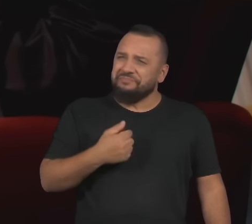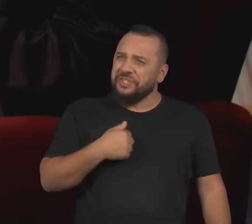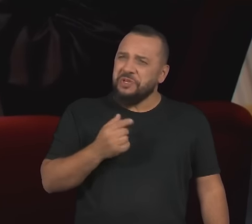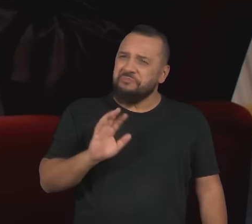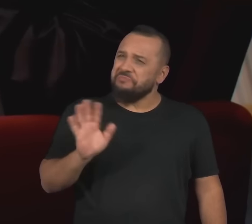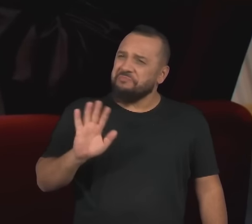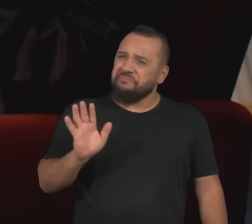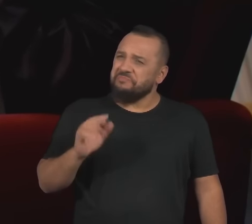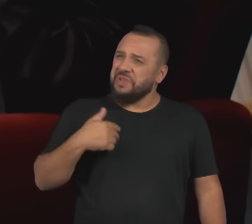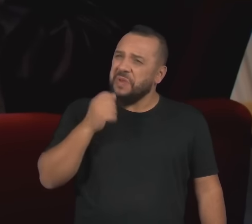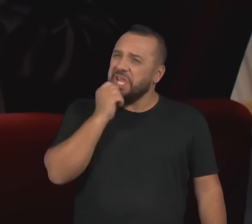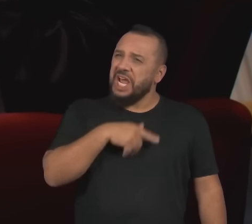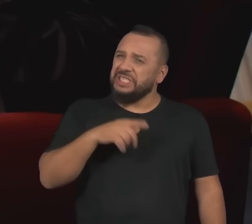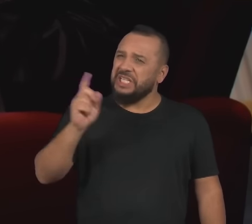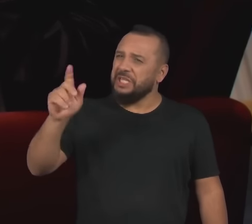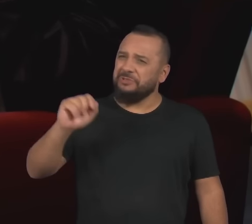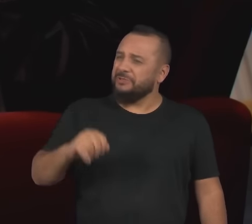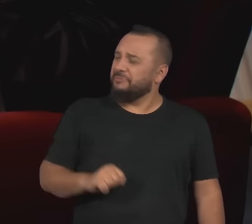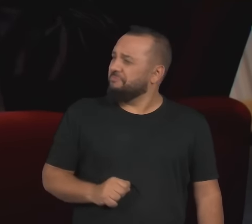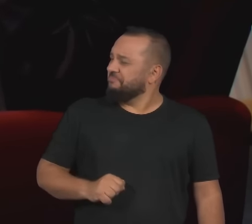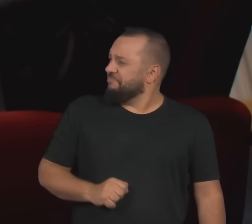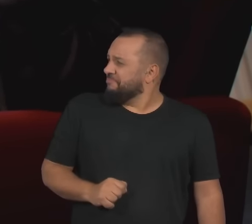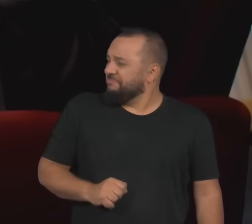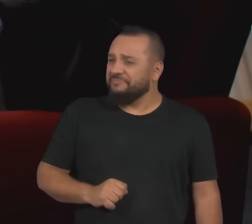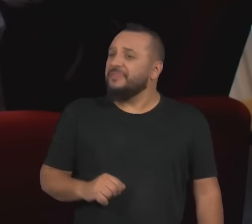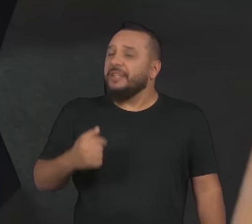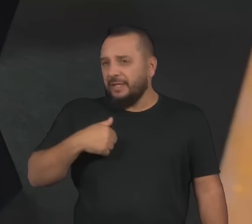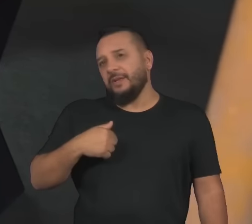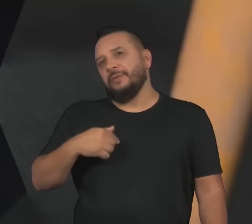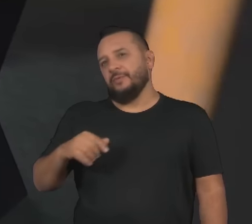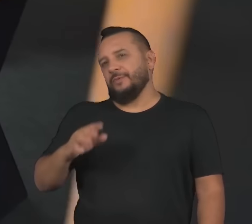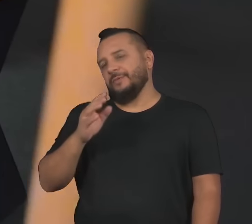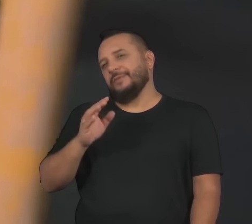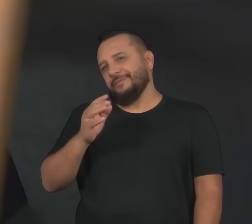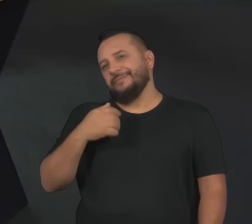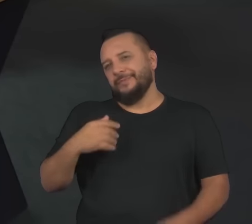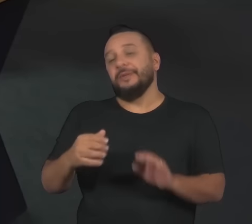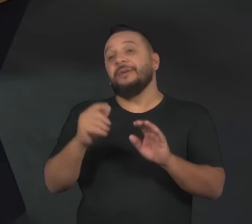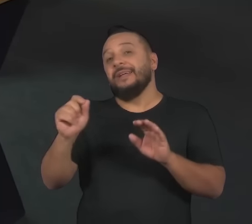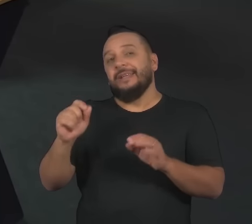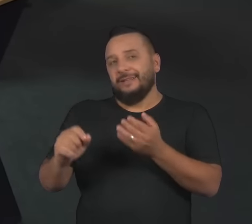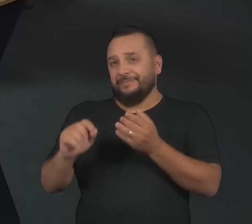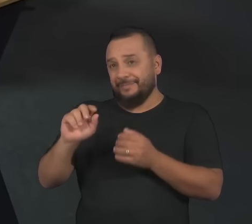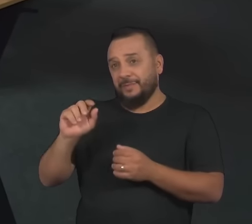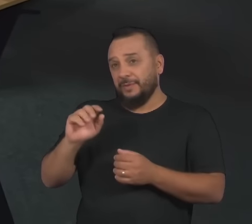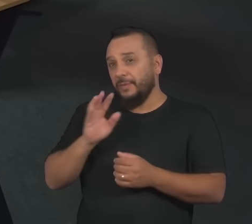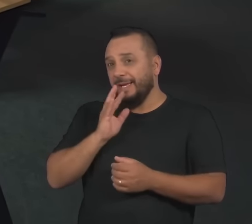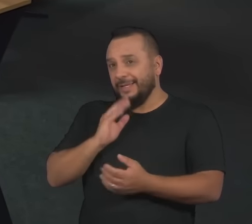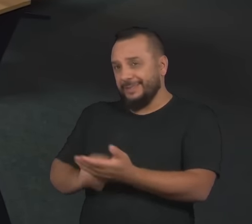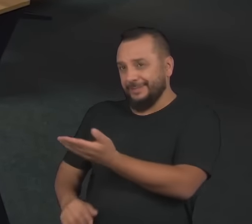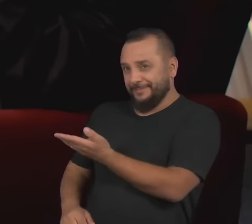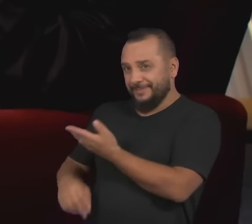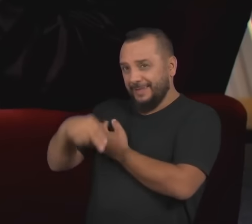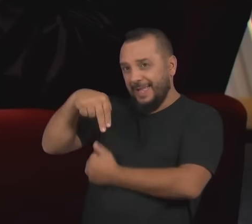sabe, eu sempre gosto de dar um exemplo do Nelson Rodrigues. Eu dou sempre o exemplo do Nelson